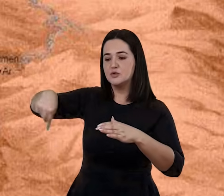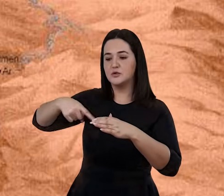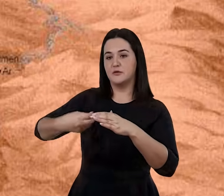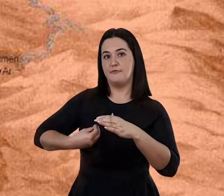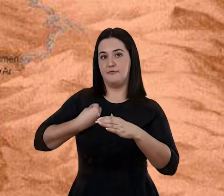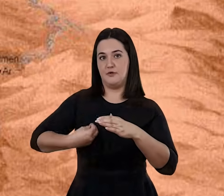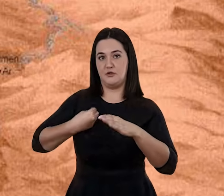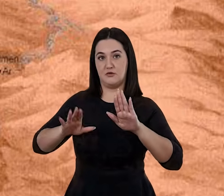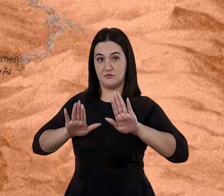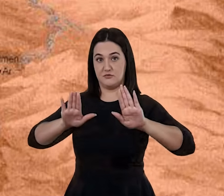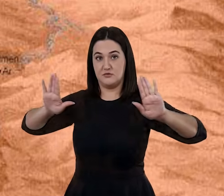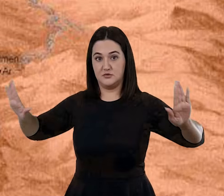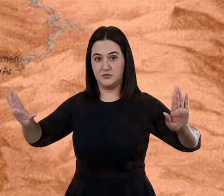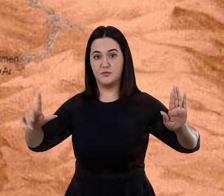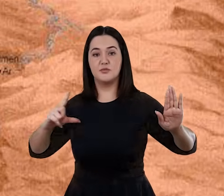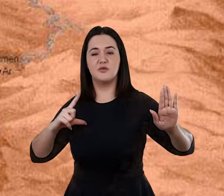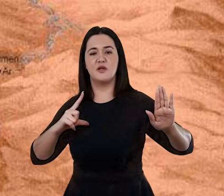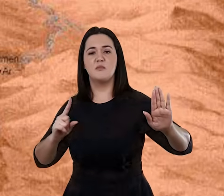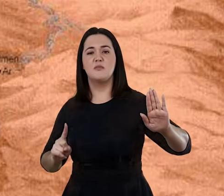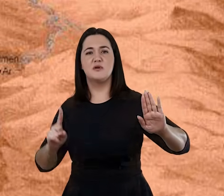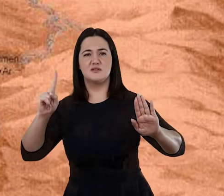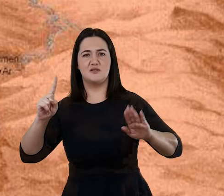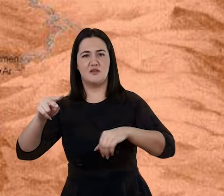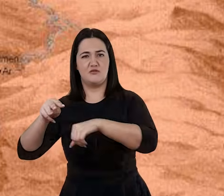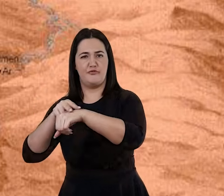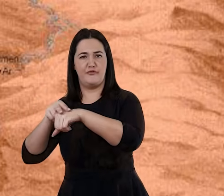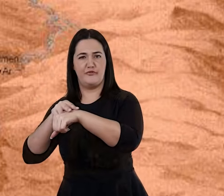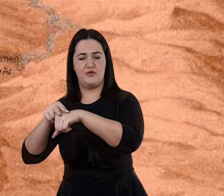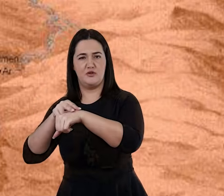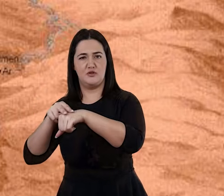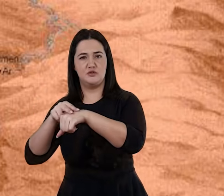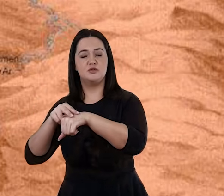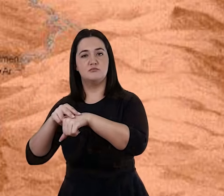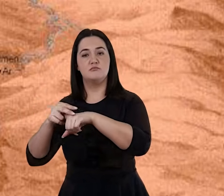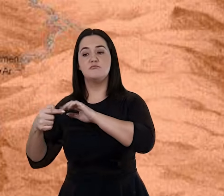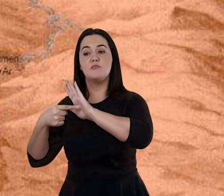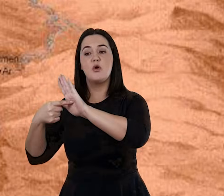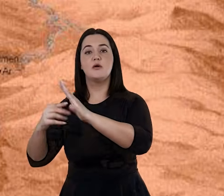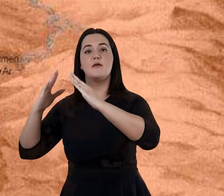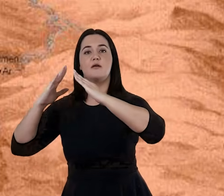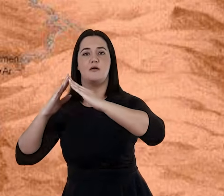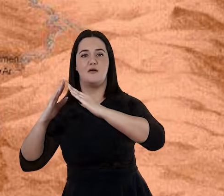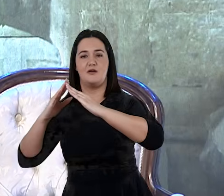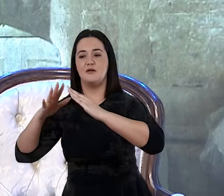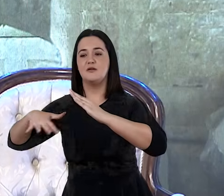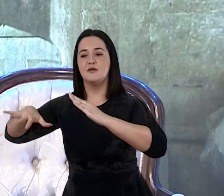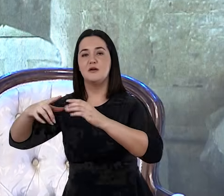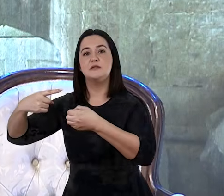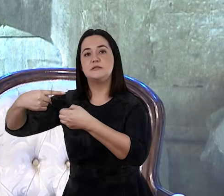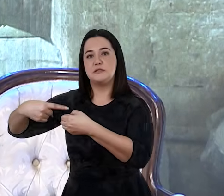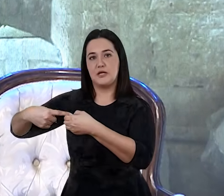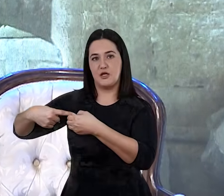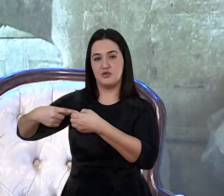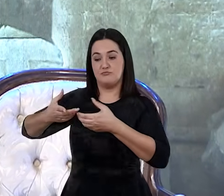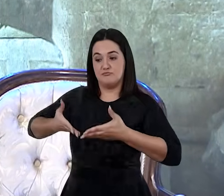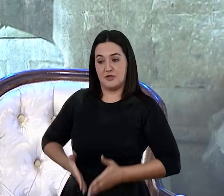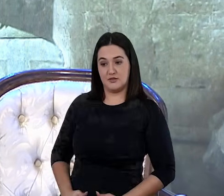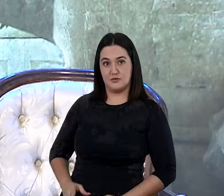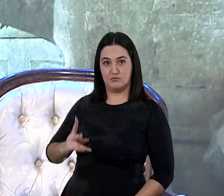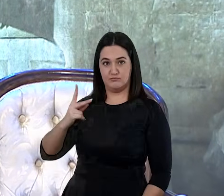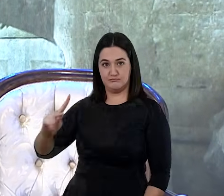de onde viveu Sansão. E ali onde tem uma seta verde, mostra o lar de Sansão, ou seja, a cidade natal